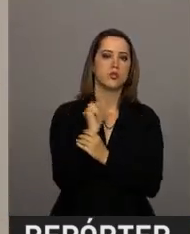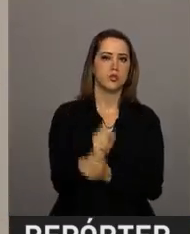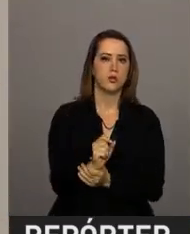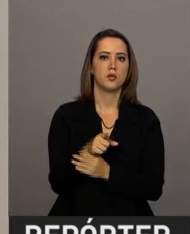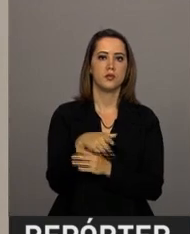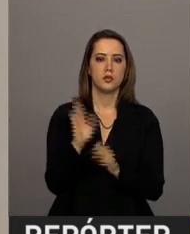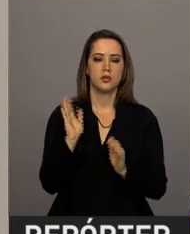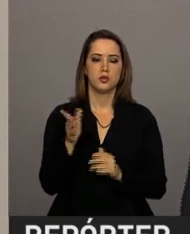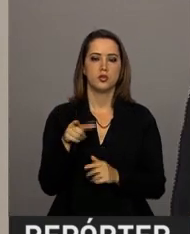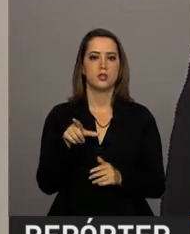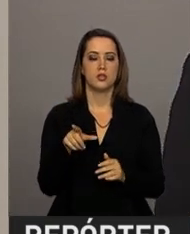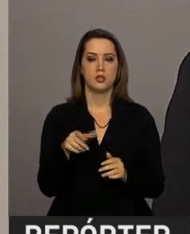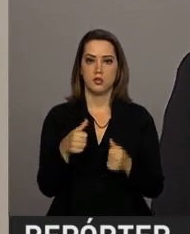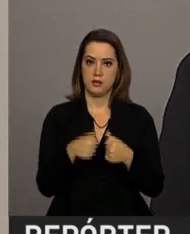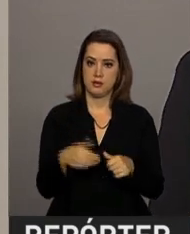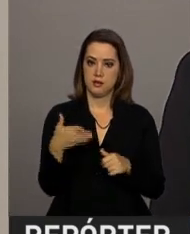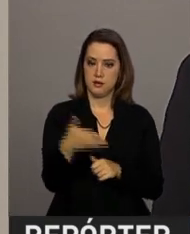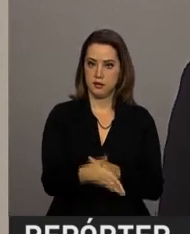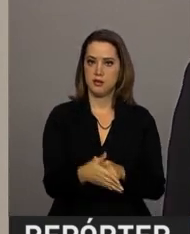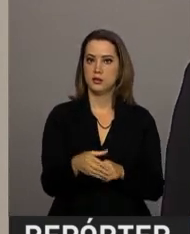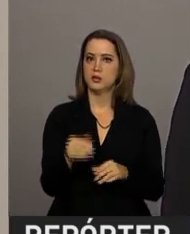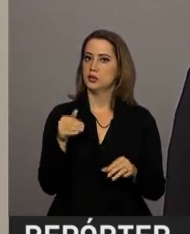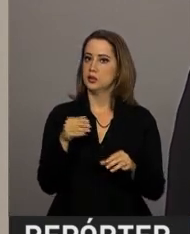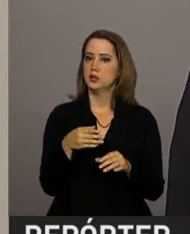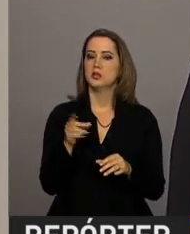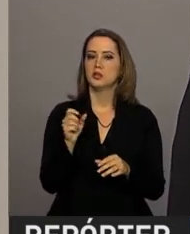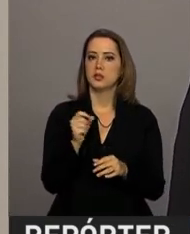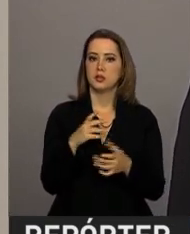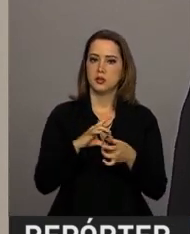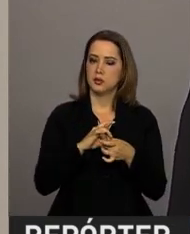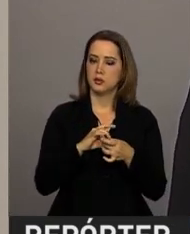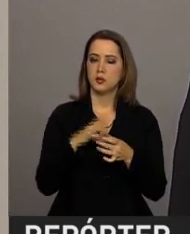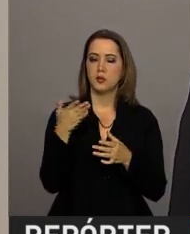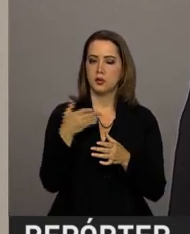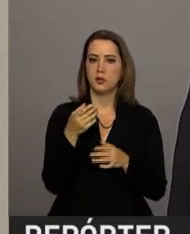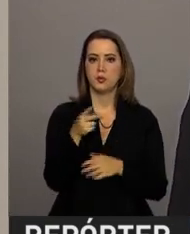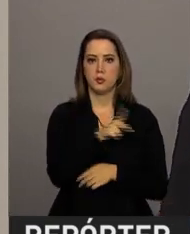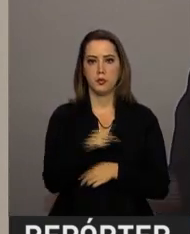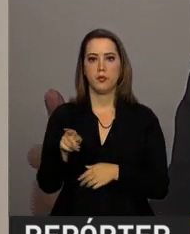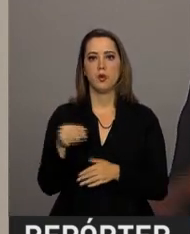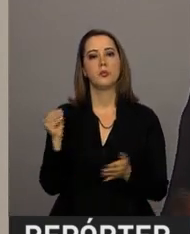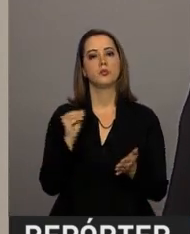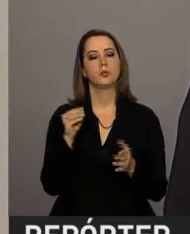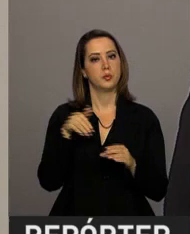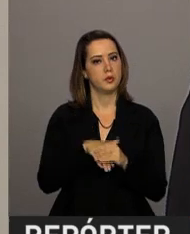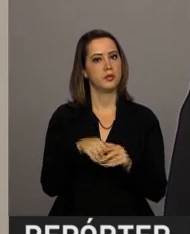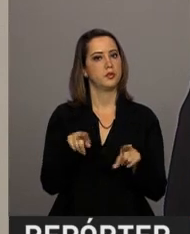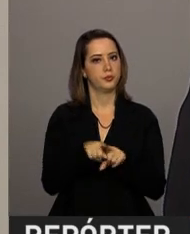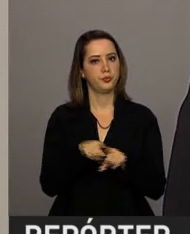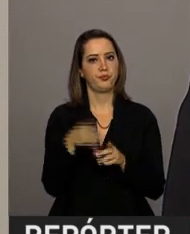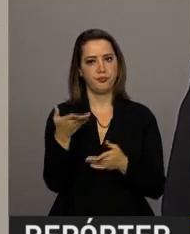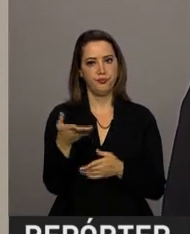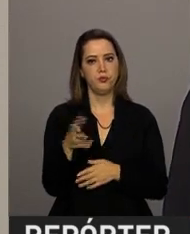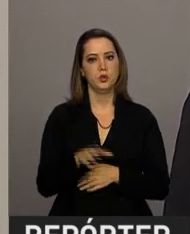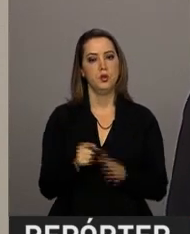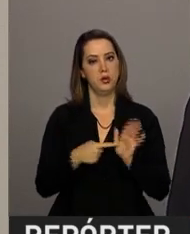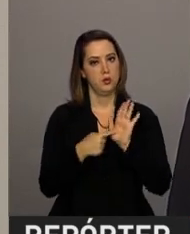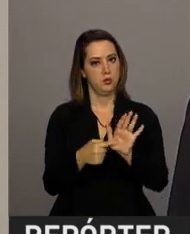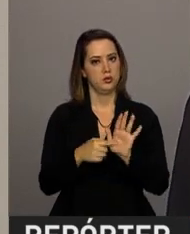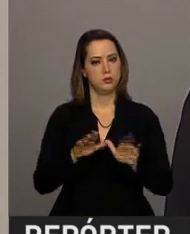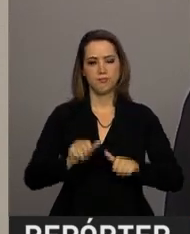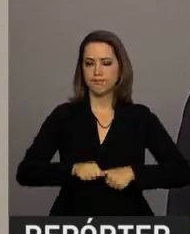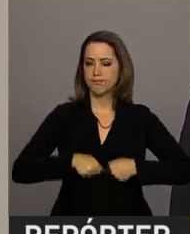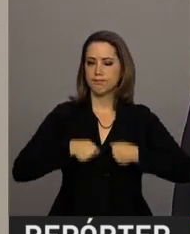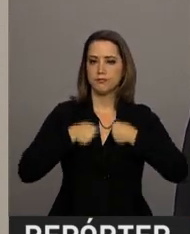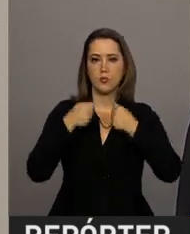para a sanção eh presidencial são medidas que revelam esta conjugação de esforços de todo o